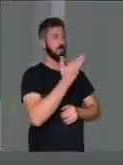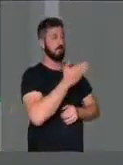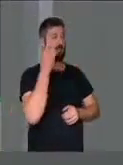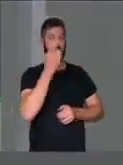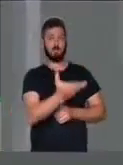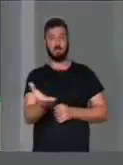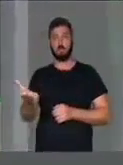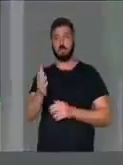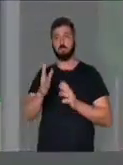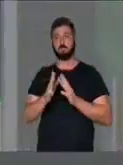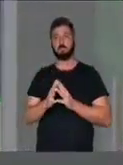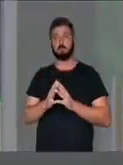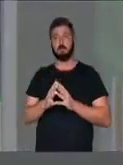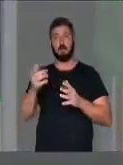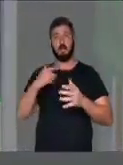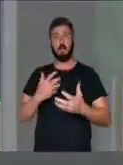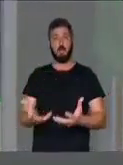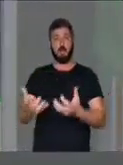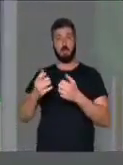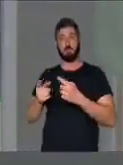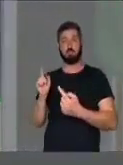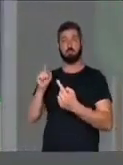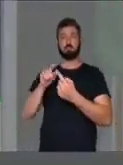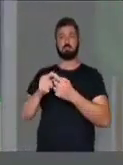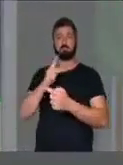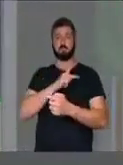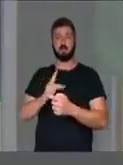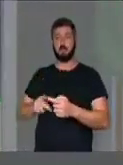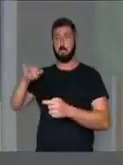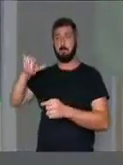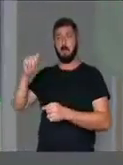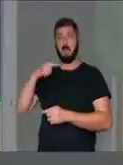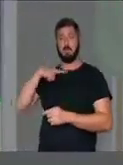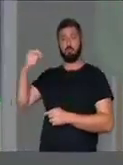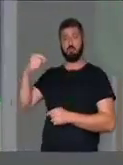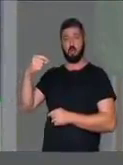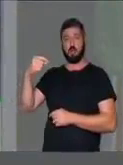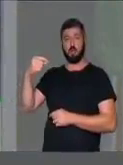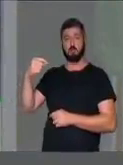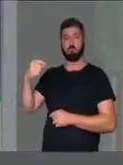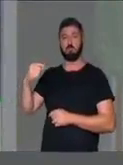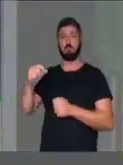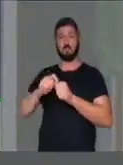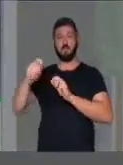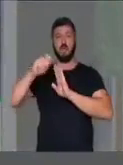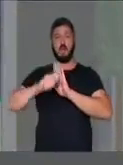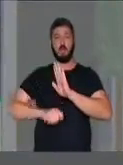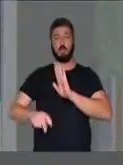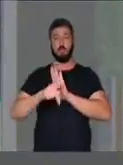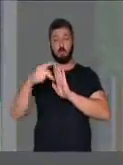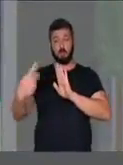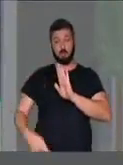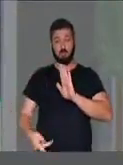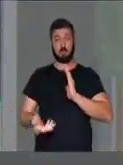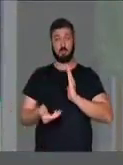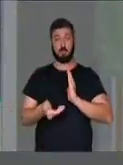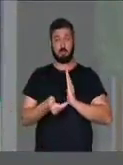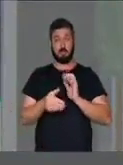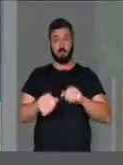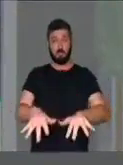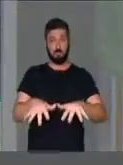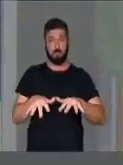Senhores deputados, recebo essa missão do presidente Rodrigo Maia de relatar aqui no plenário o